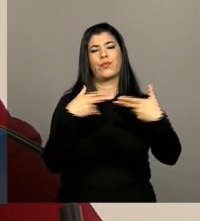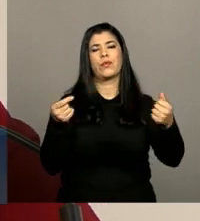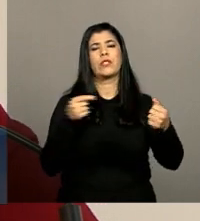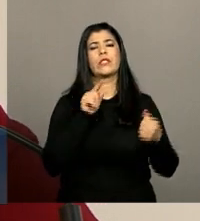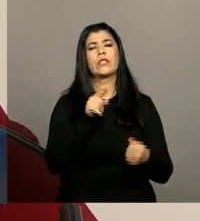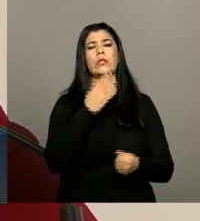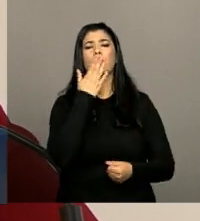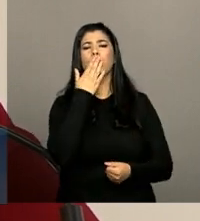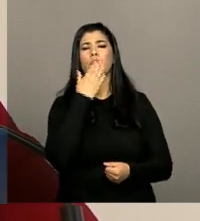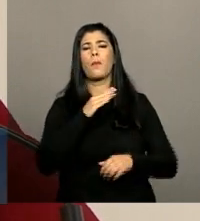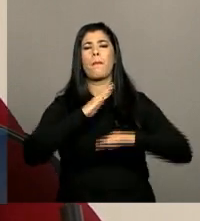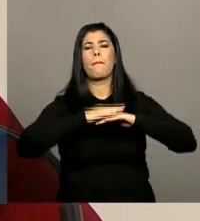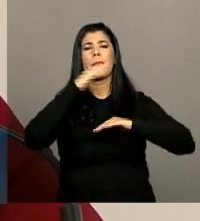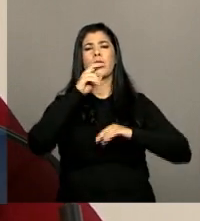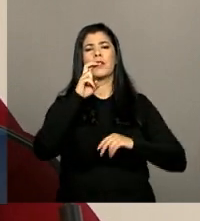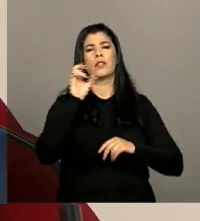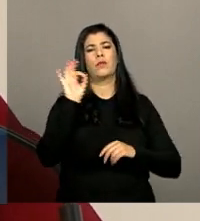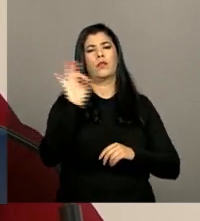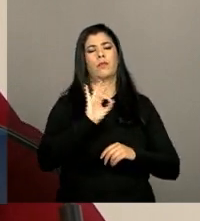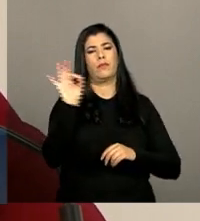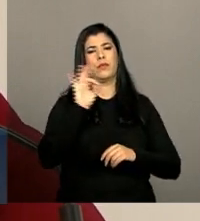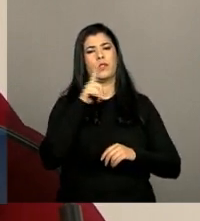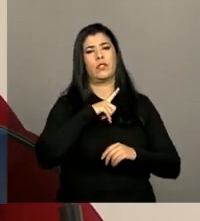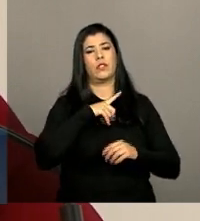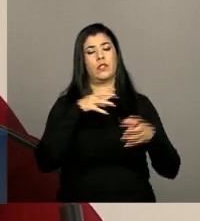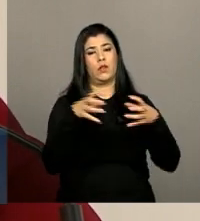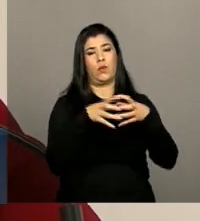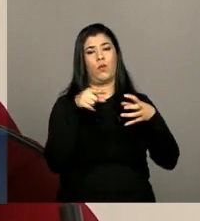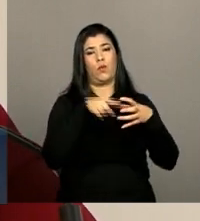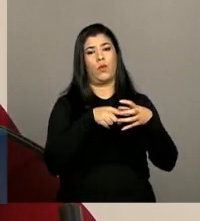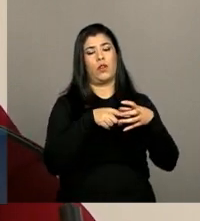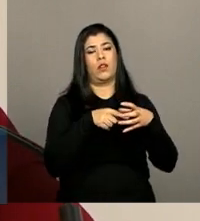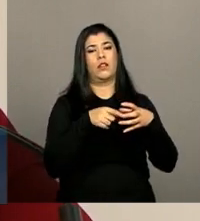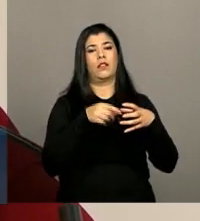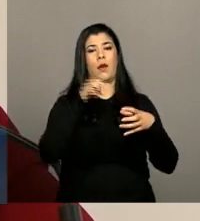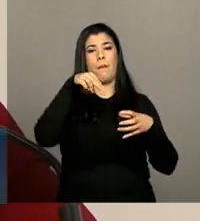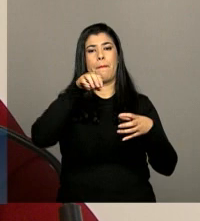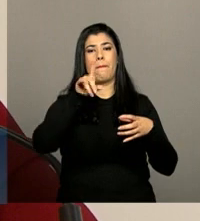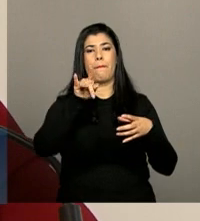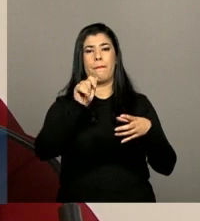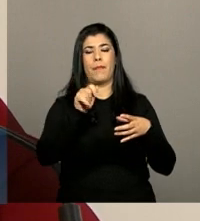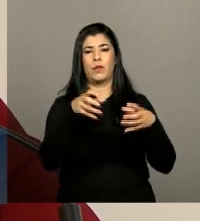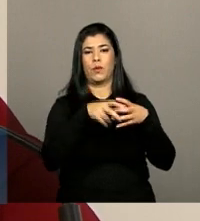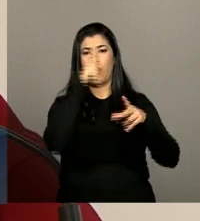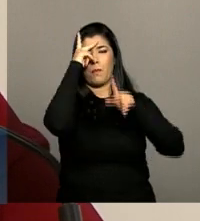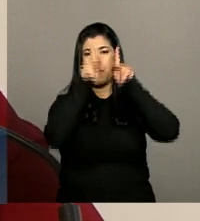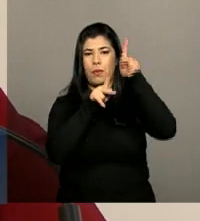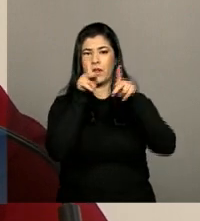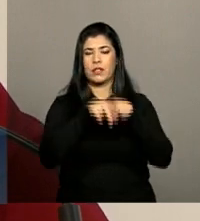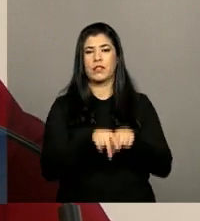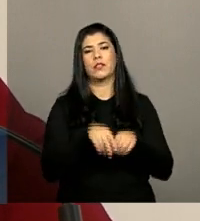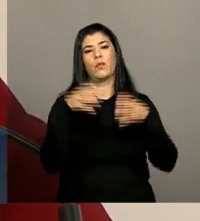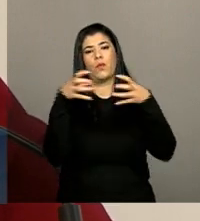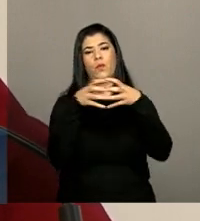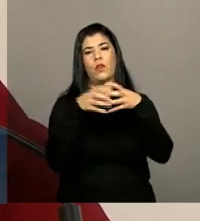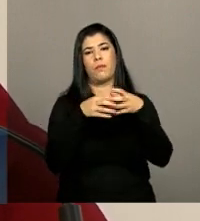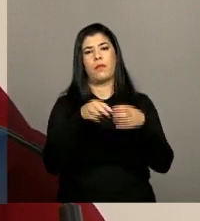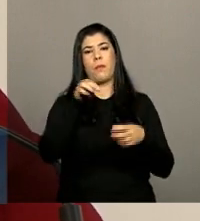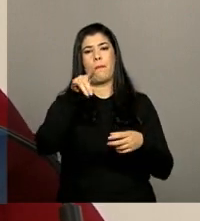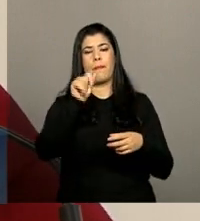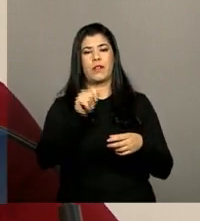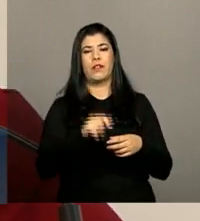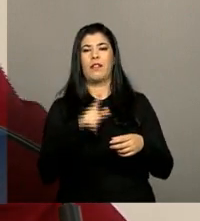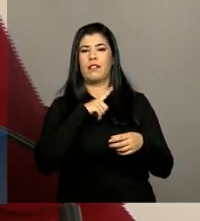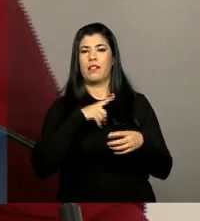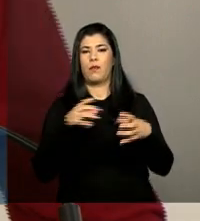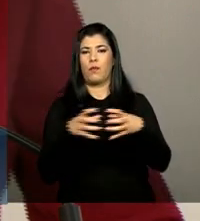de 50% integrada pela classe média e quando você considera as classes a e b e a classe C você